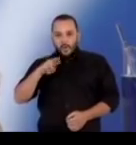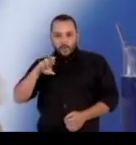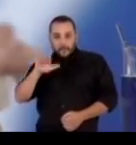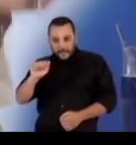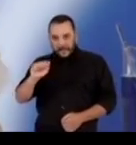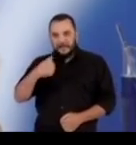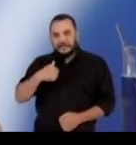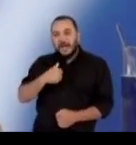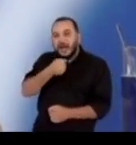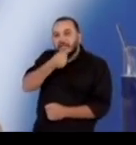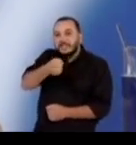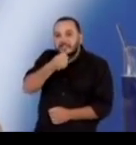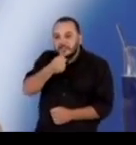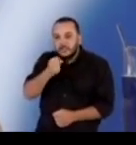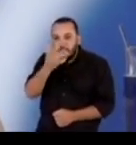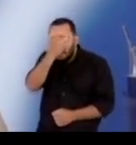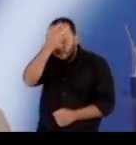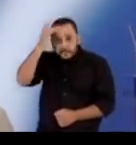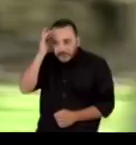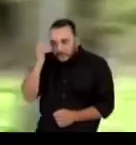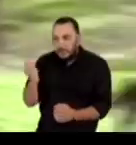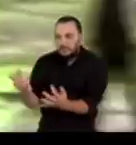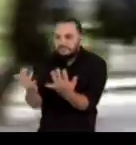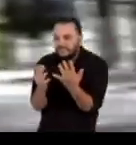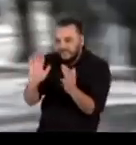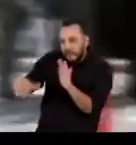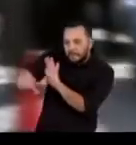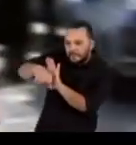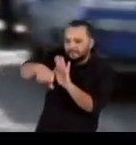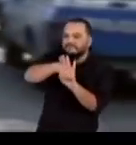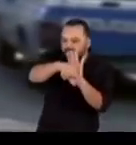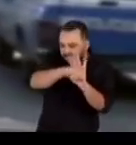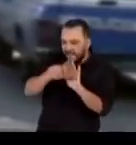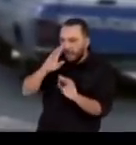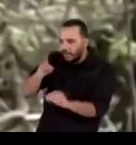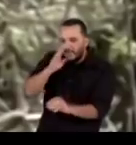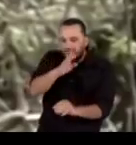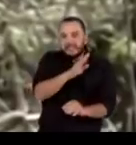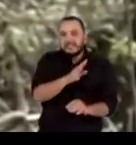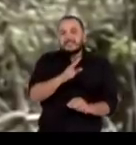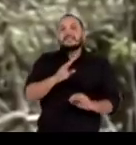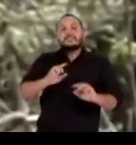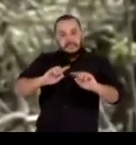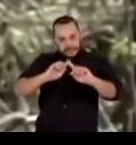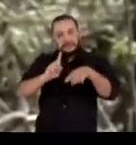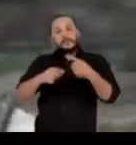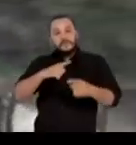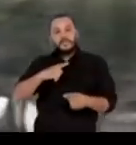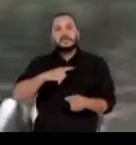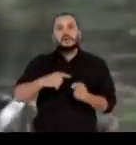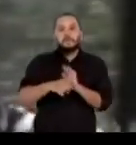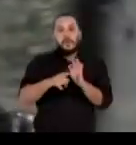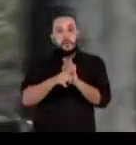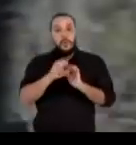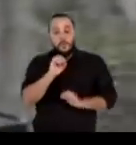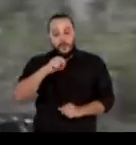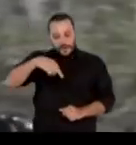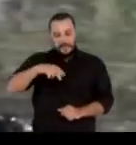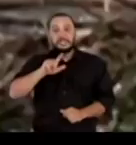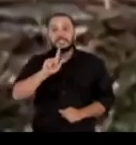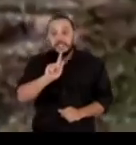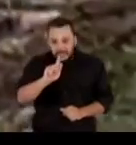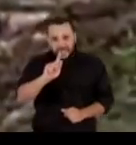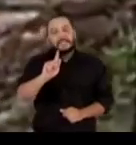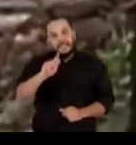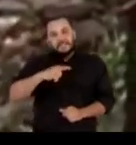que inspiraram o filme. O caso recebeu assistência da Innocence Project, uma ONG que corrige erros da